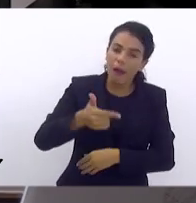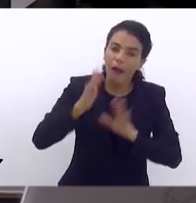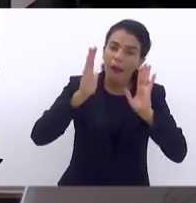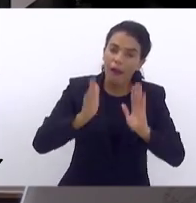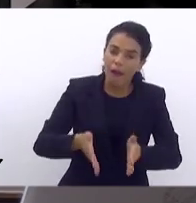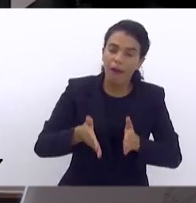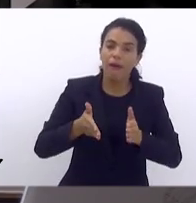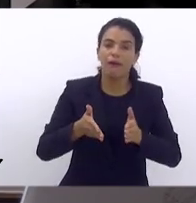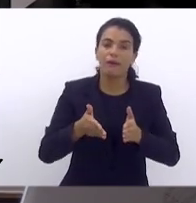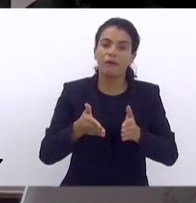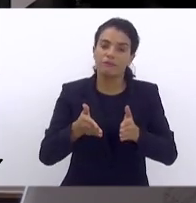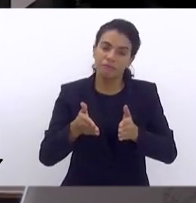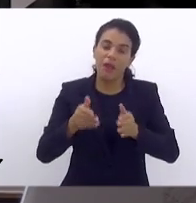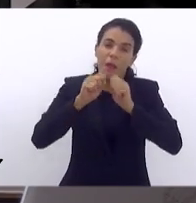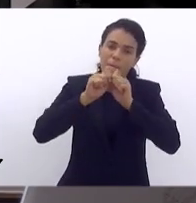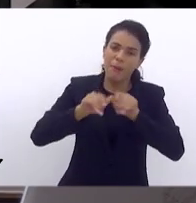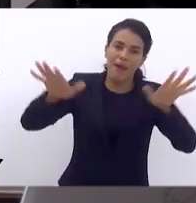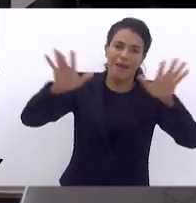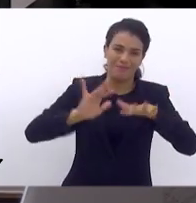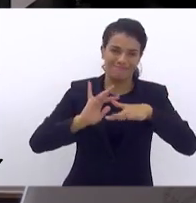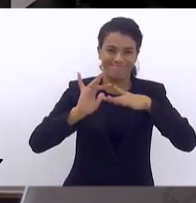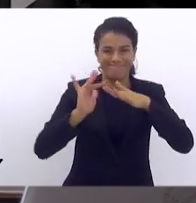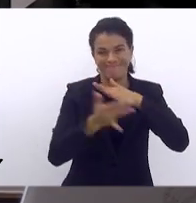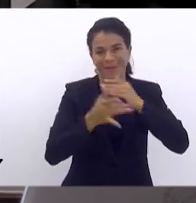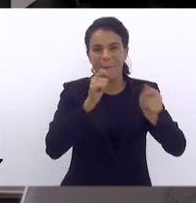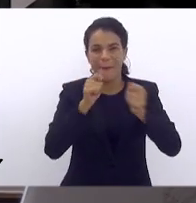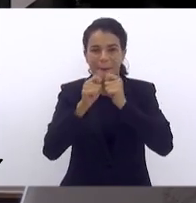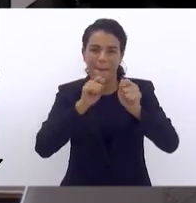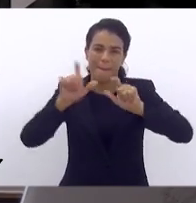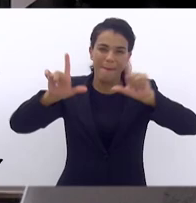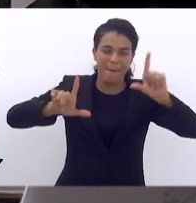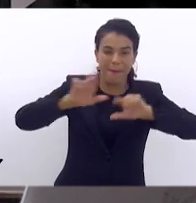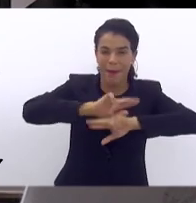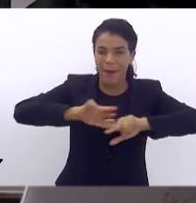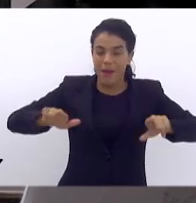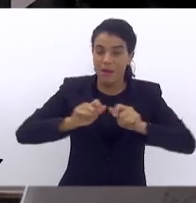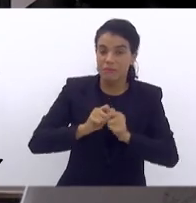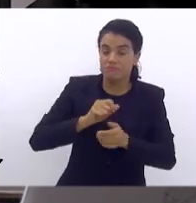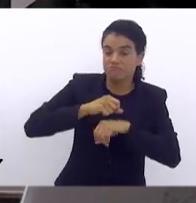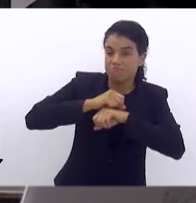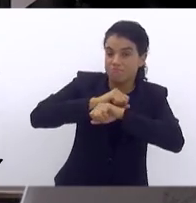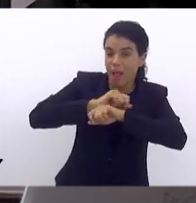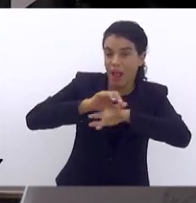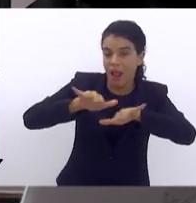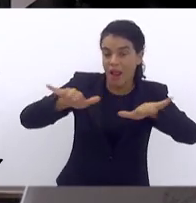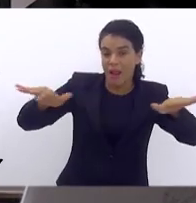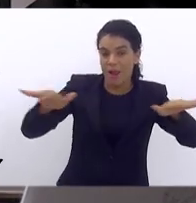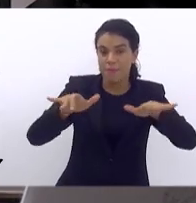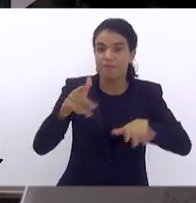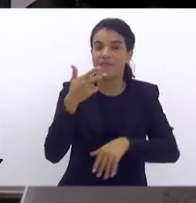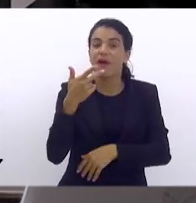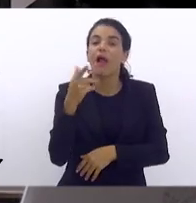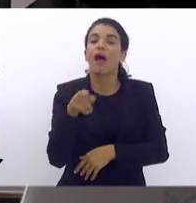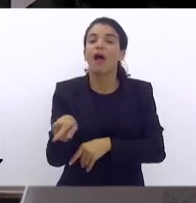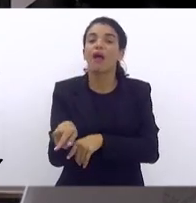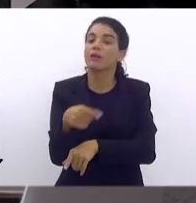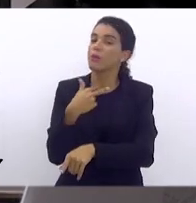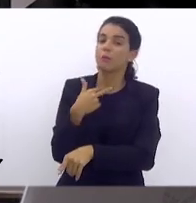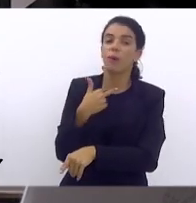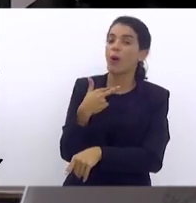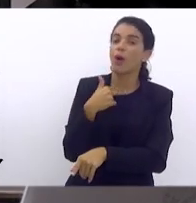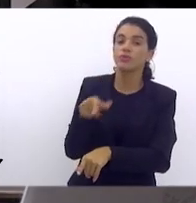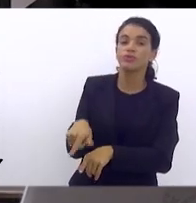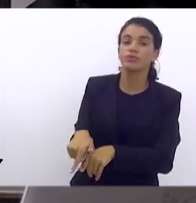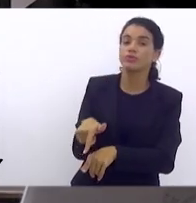acabou sendo propagado pela mídia e um dos fundamentos utilizados para falar que aquilo não deveria acontecer